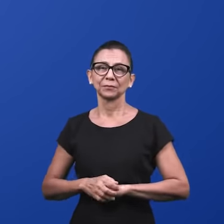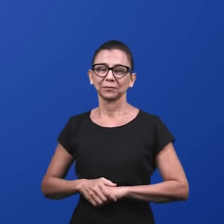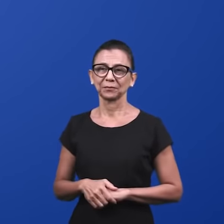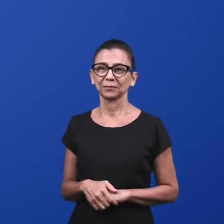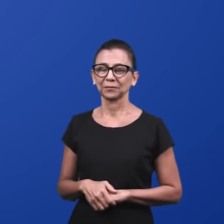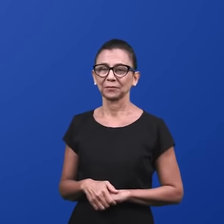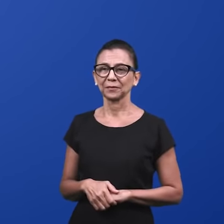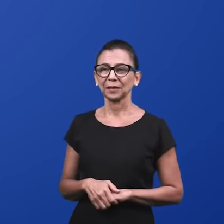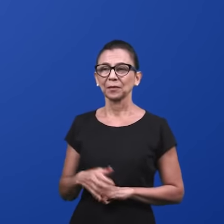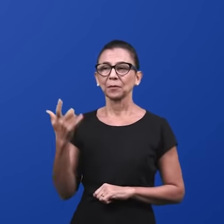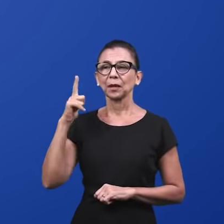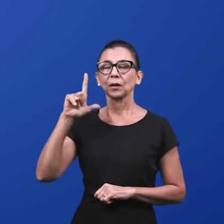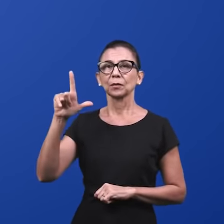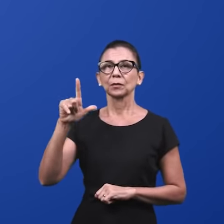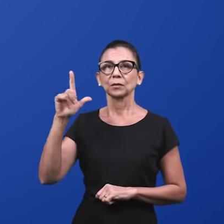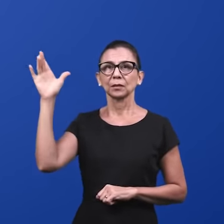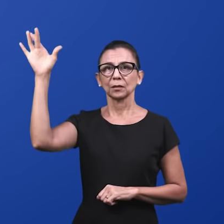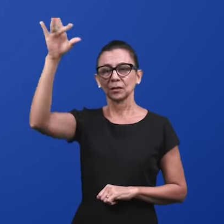salvação.